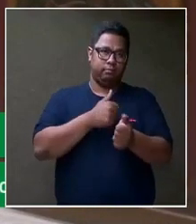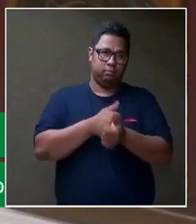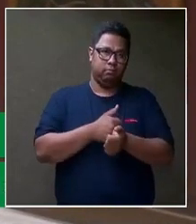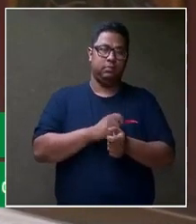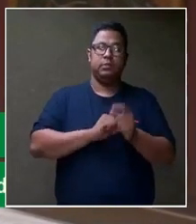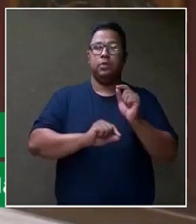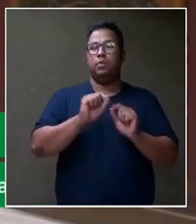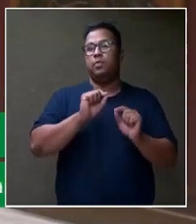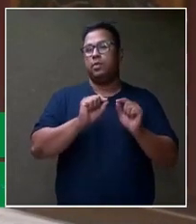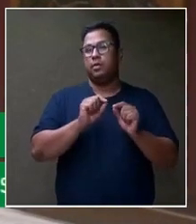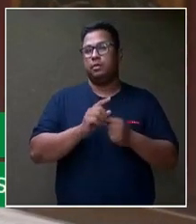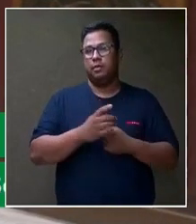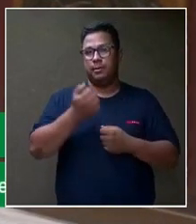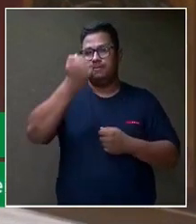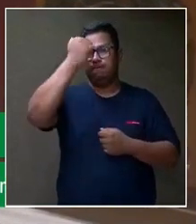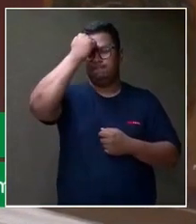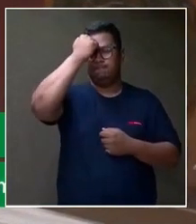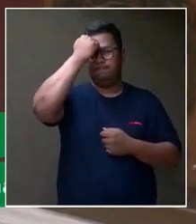E o que fazia ela recuar?